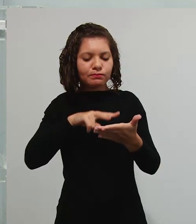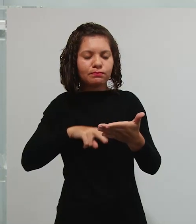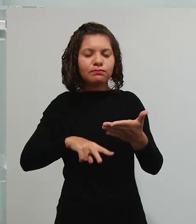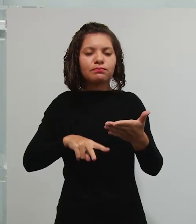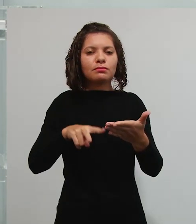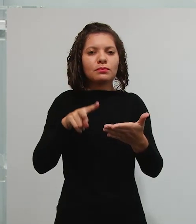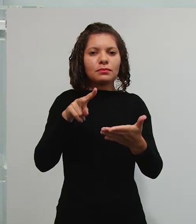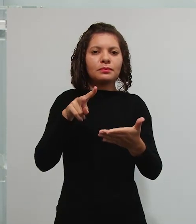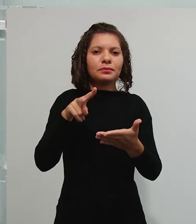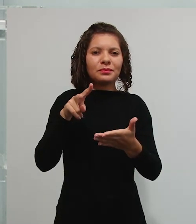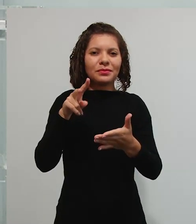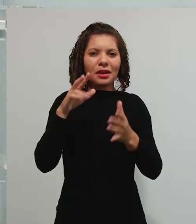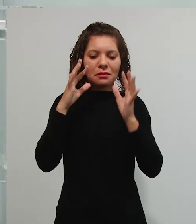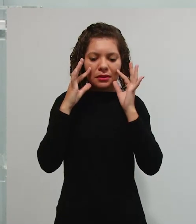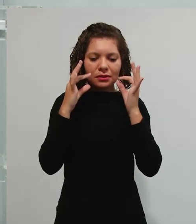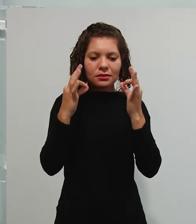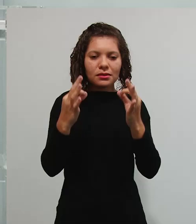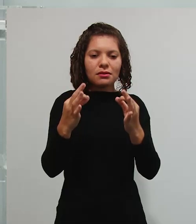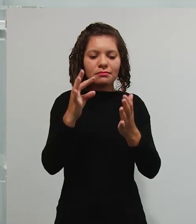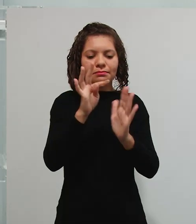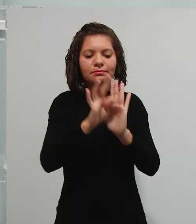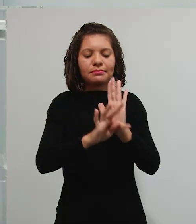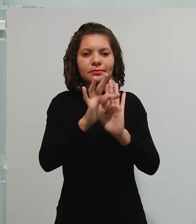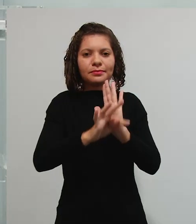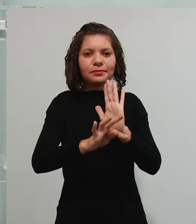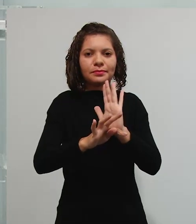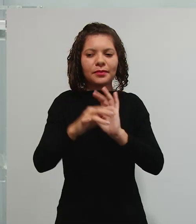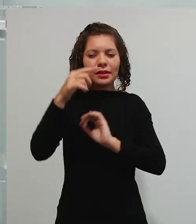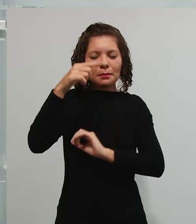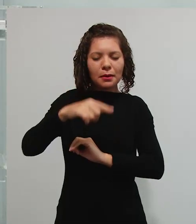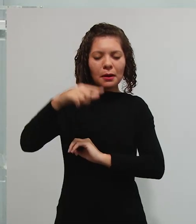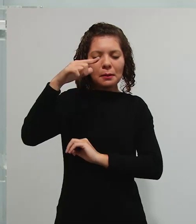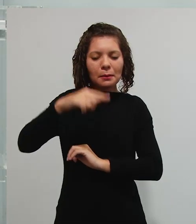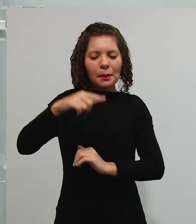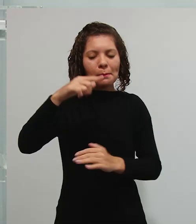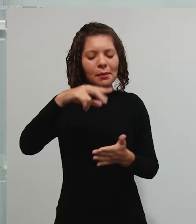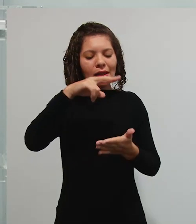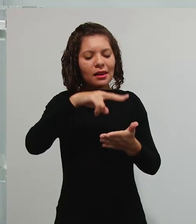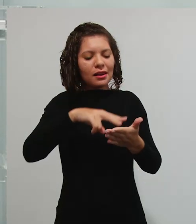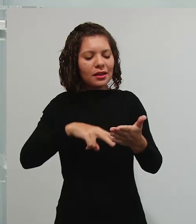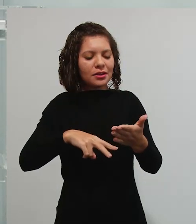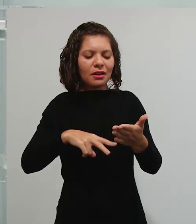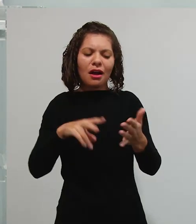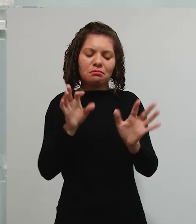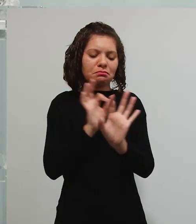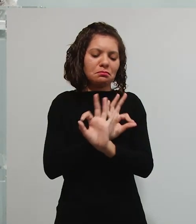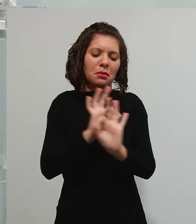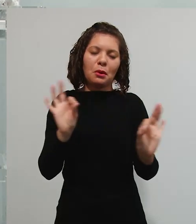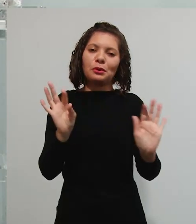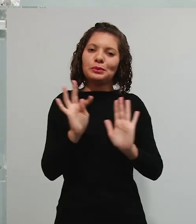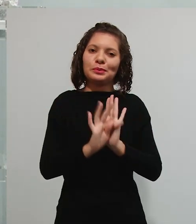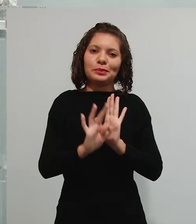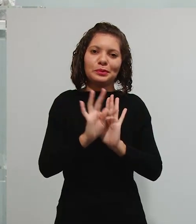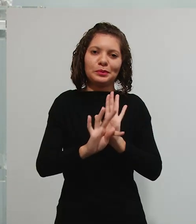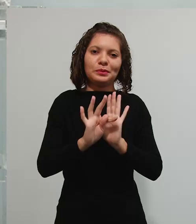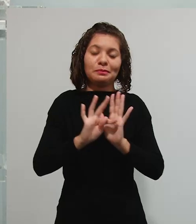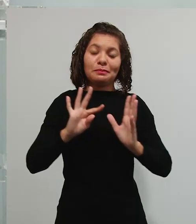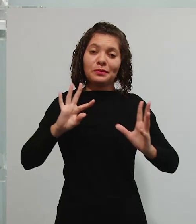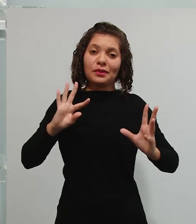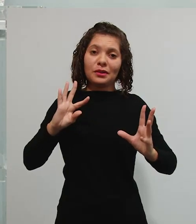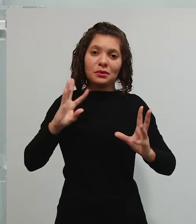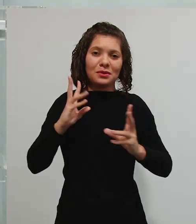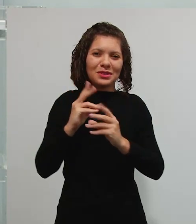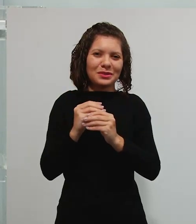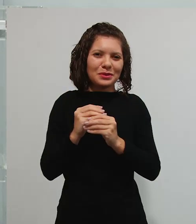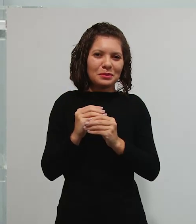texto, eu faço uma leitura e quanto mais eu leio e releio, melhor vai ficando o meu texto. E neste processo de revisão,